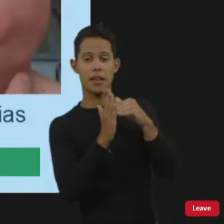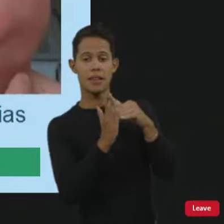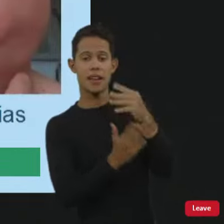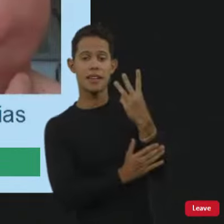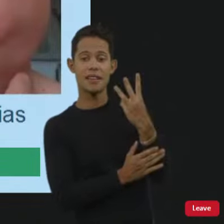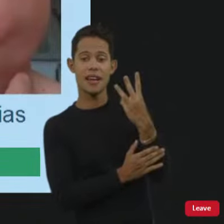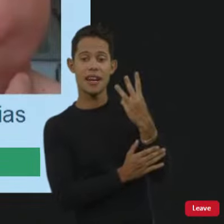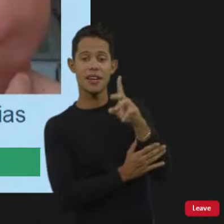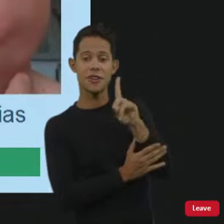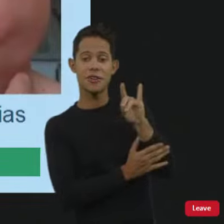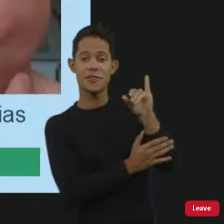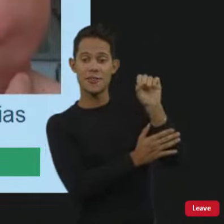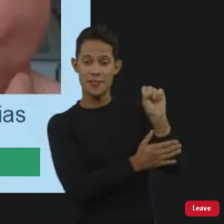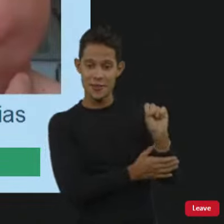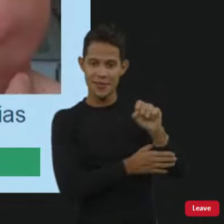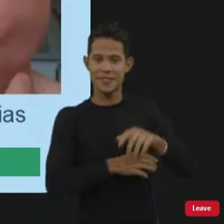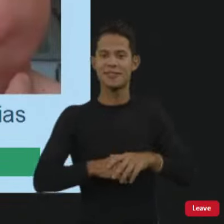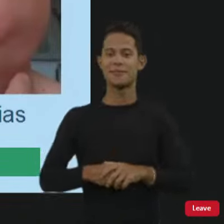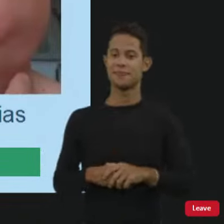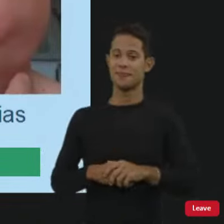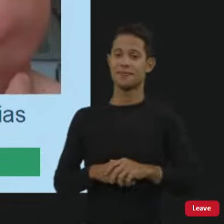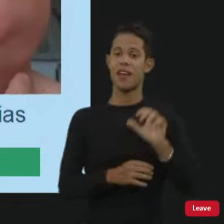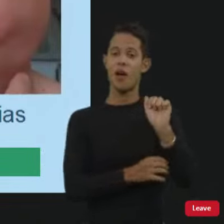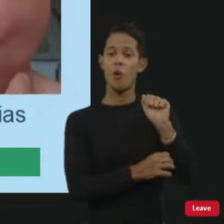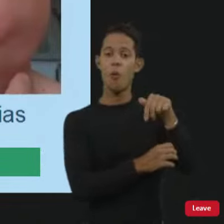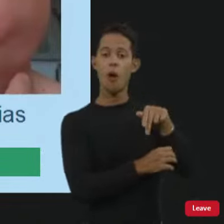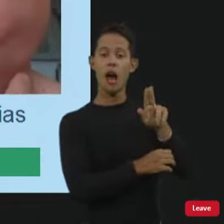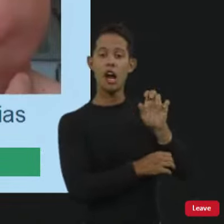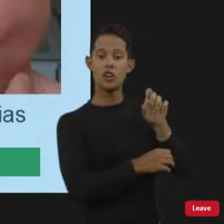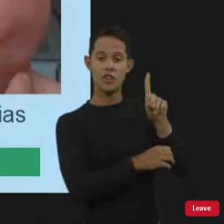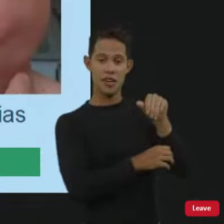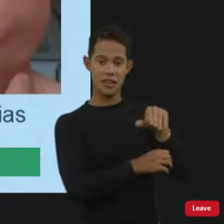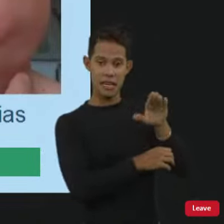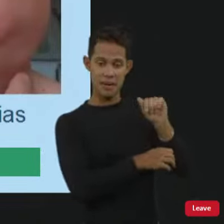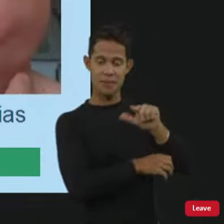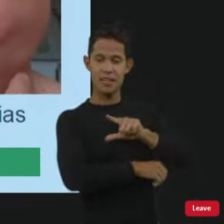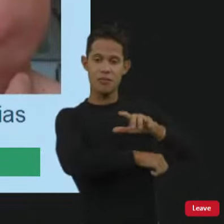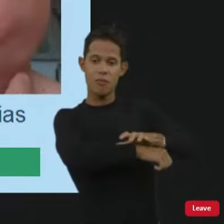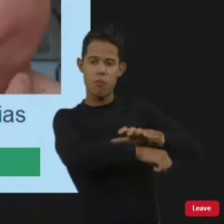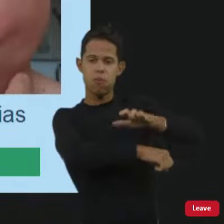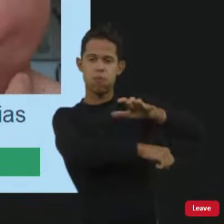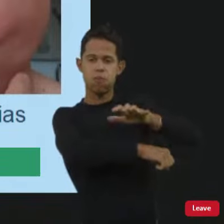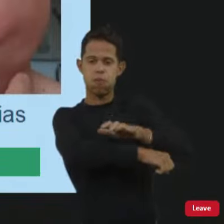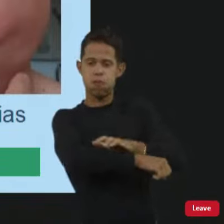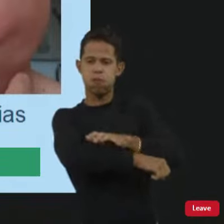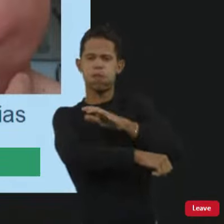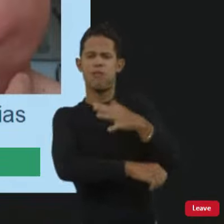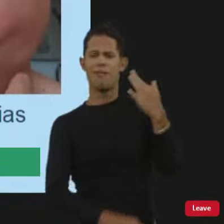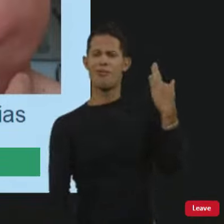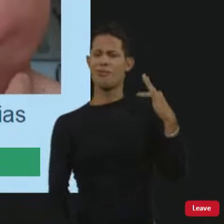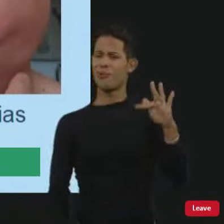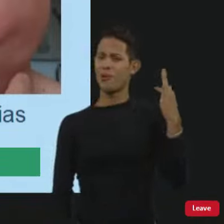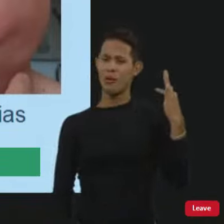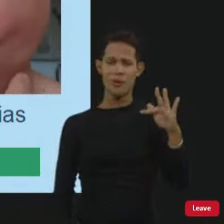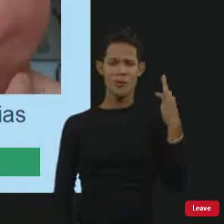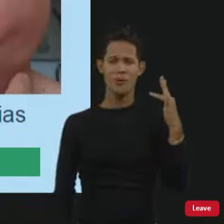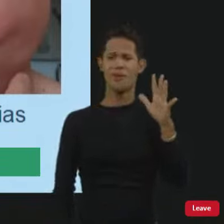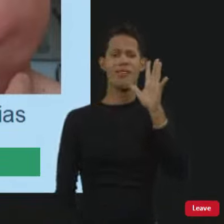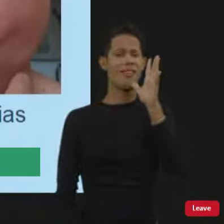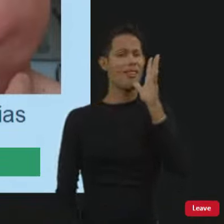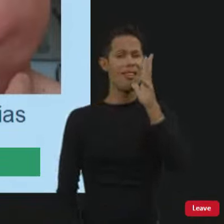O angedema ele se caracteriza pelo inchaço que é doloroso e lento. A formação dele não é